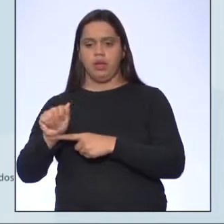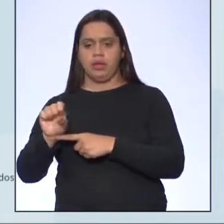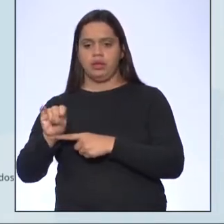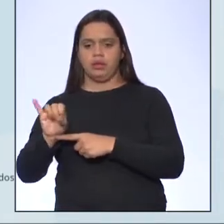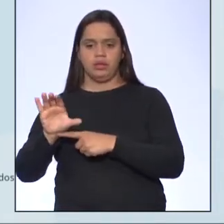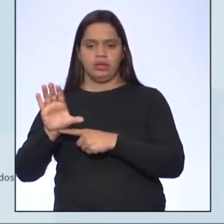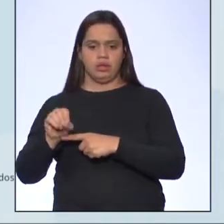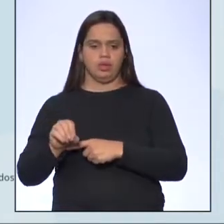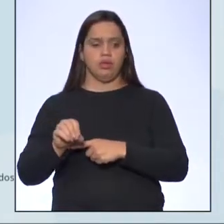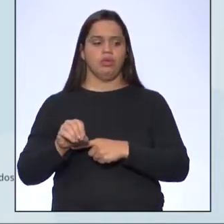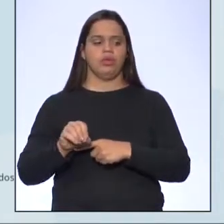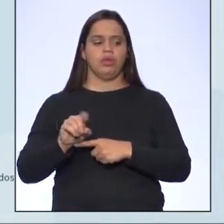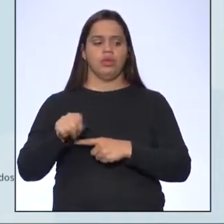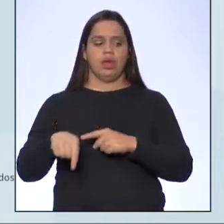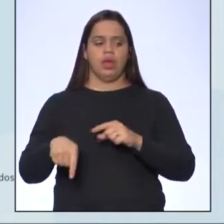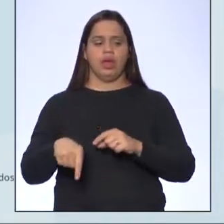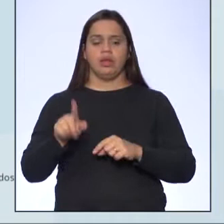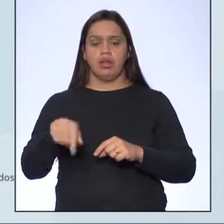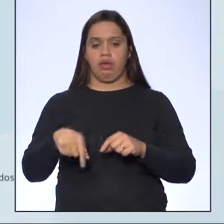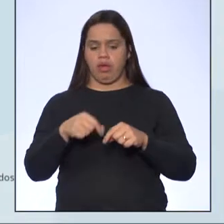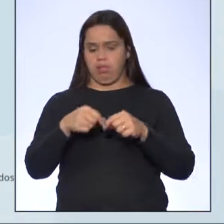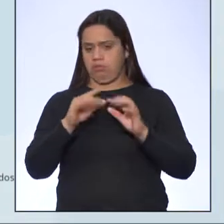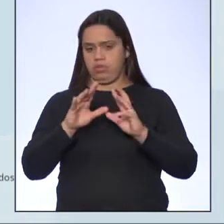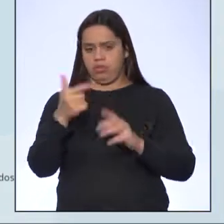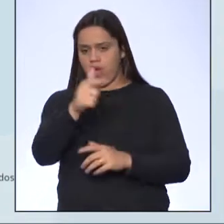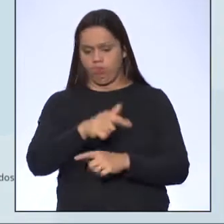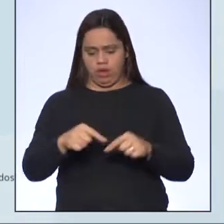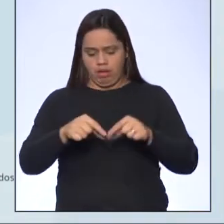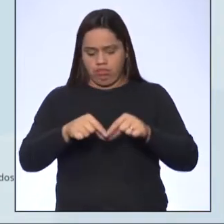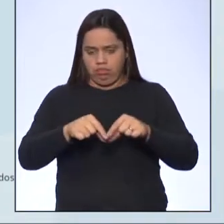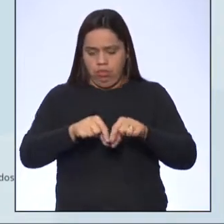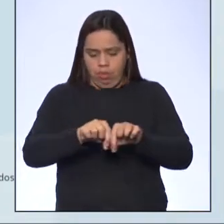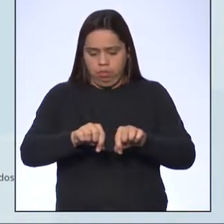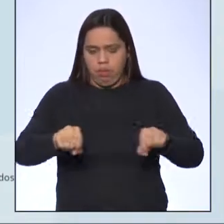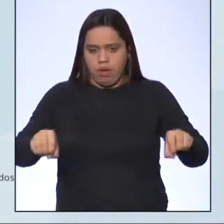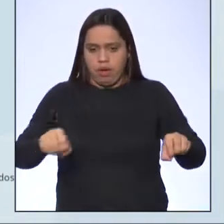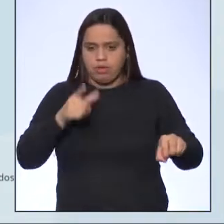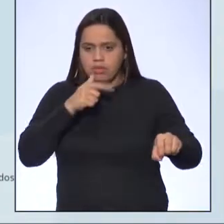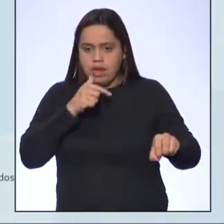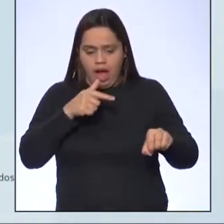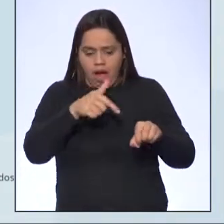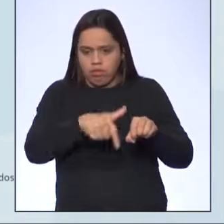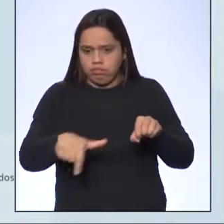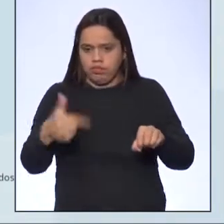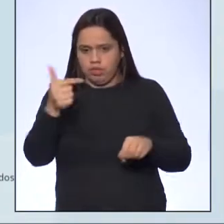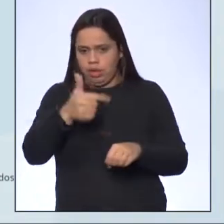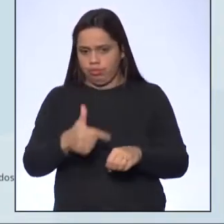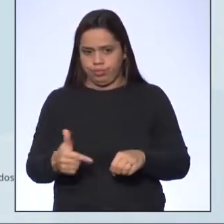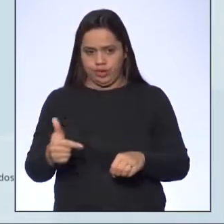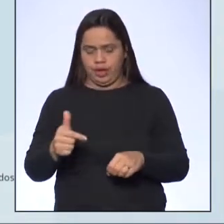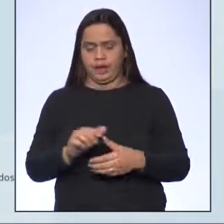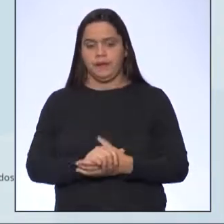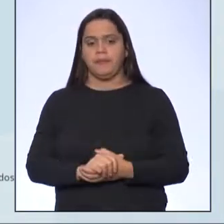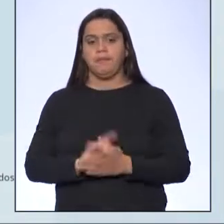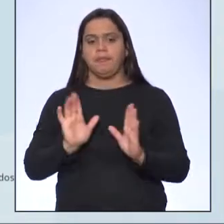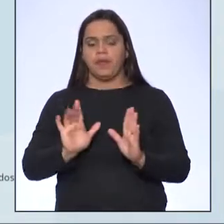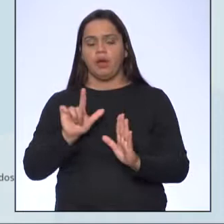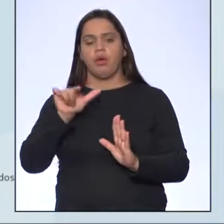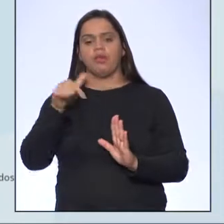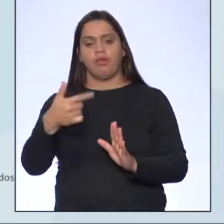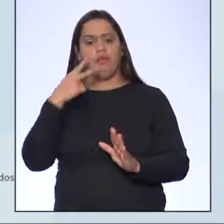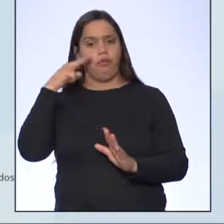referência, mas a gente quer chegar agora à anamorfose, que é a próxima imagem que vocês vão ter